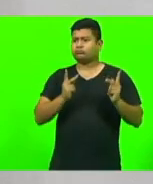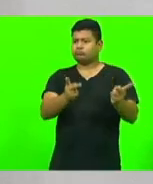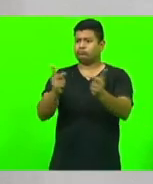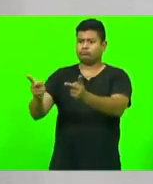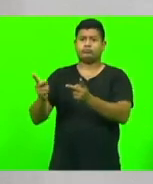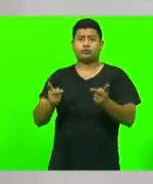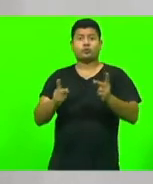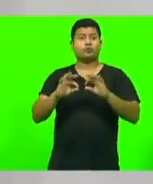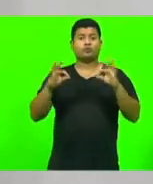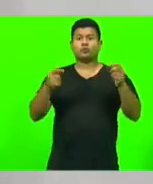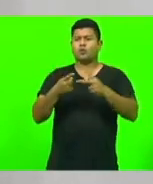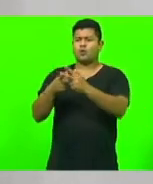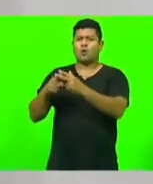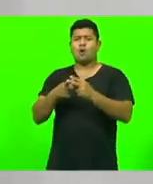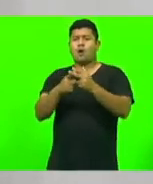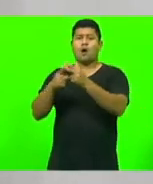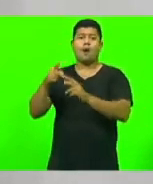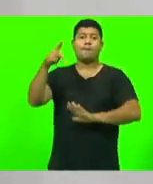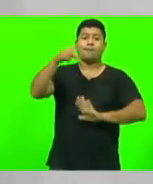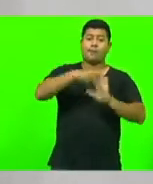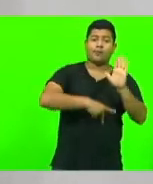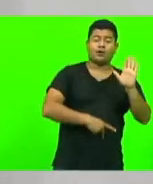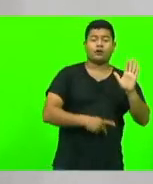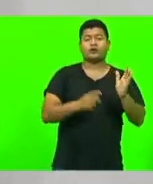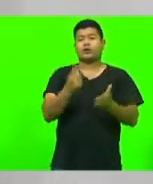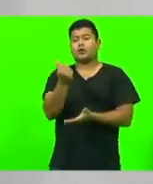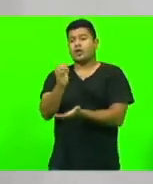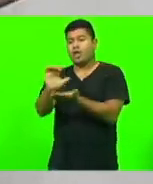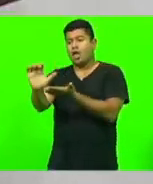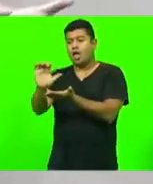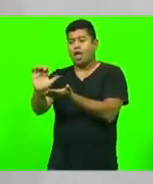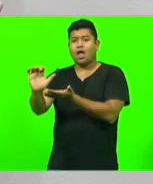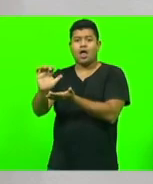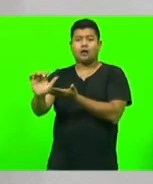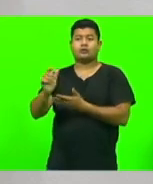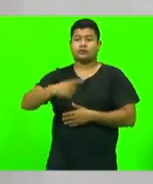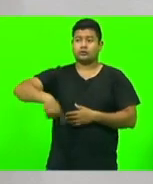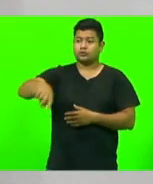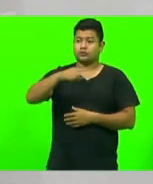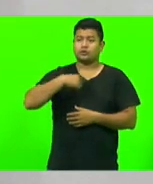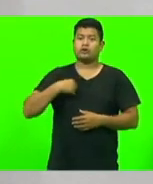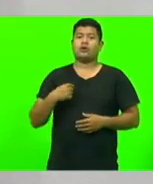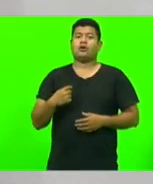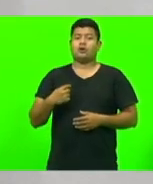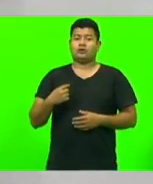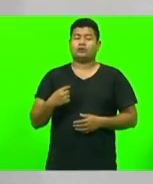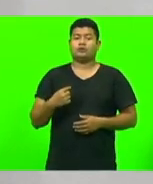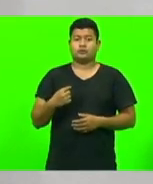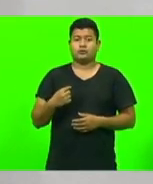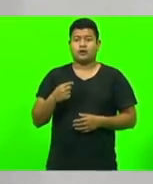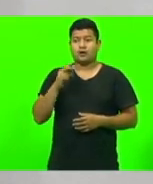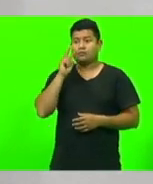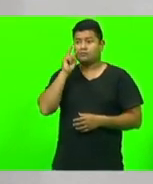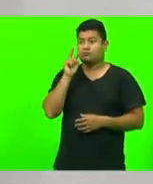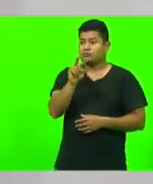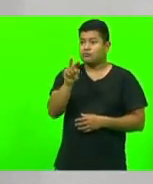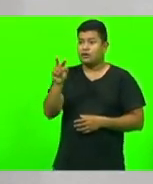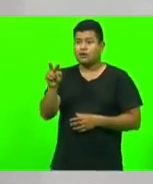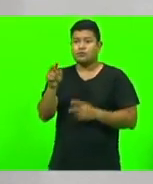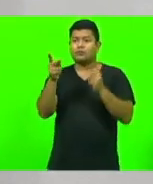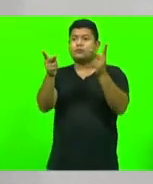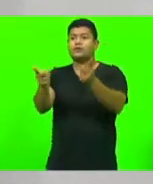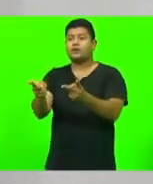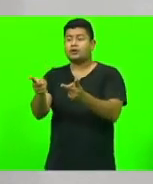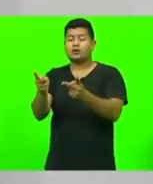falado de reformas, de projetos, de investimentos, nós não estamos vendo nas visitas que estamos